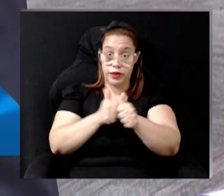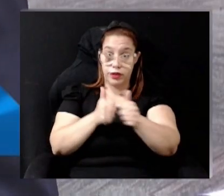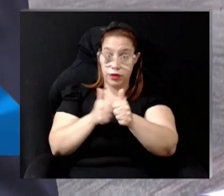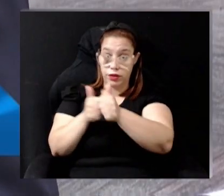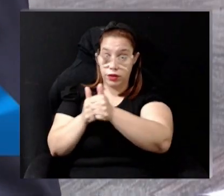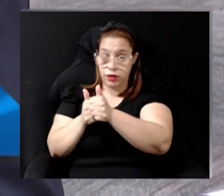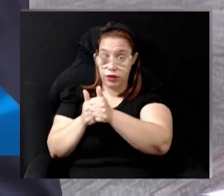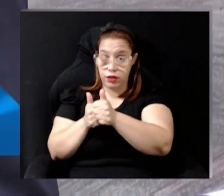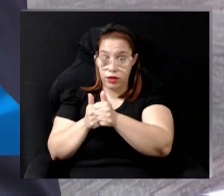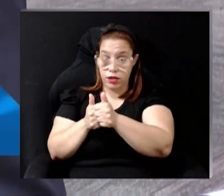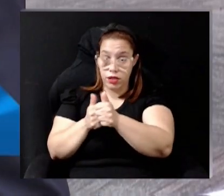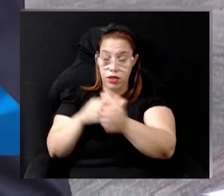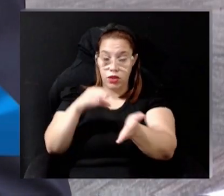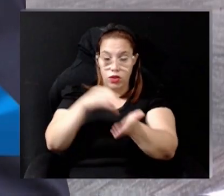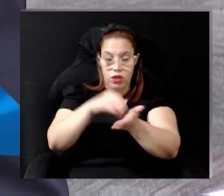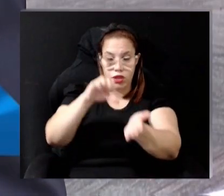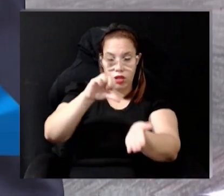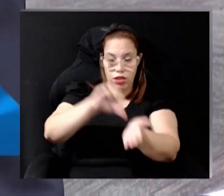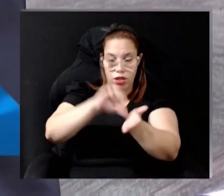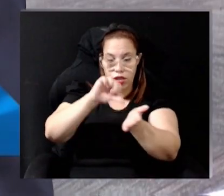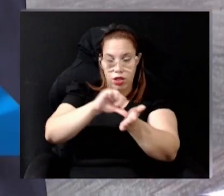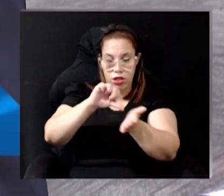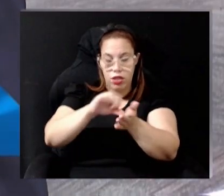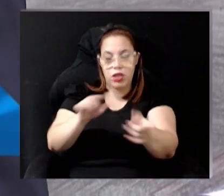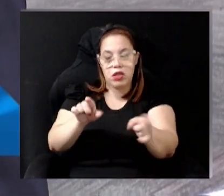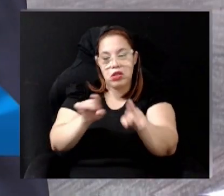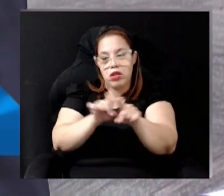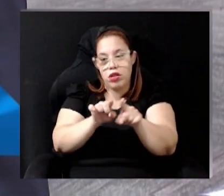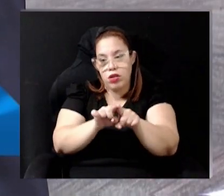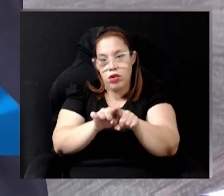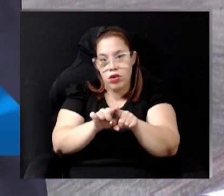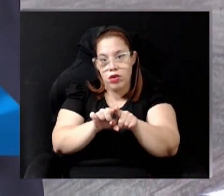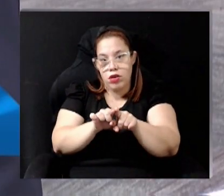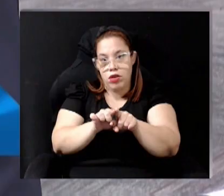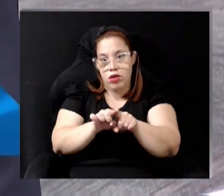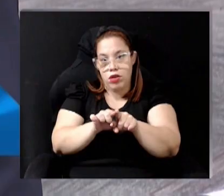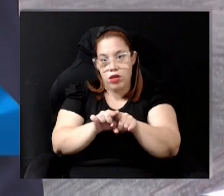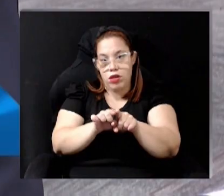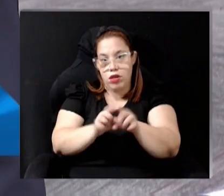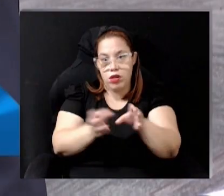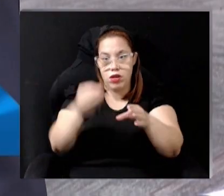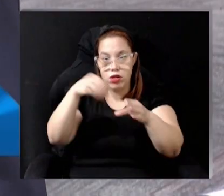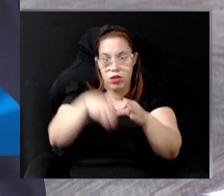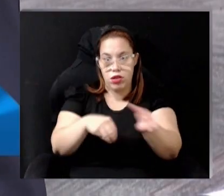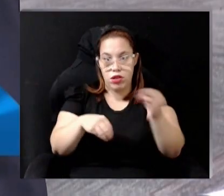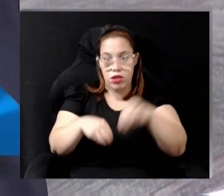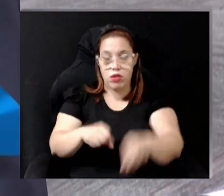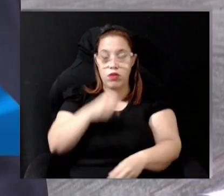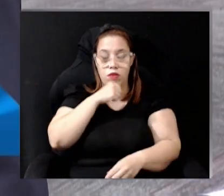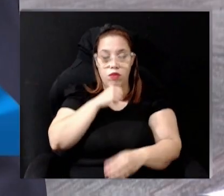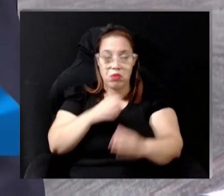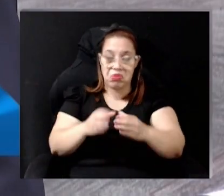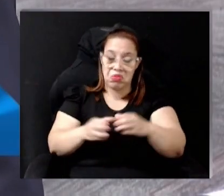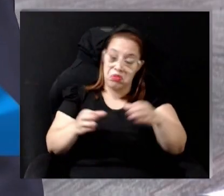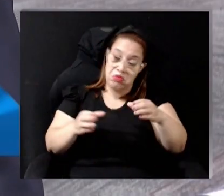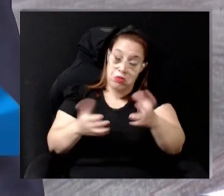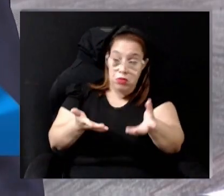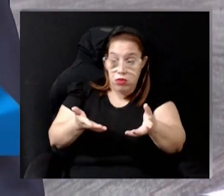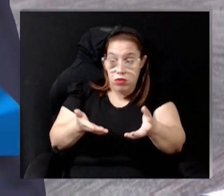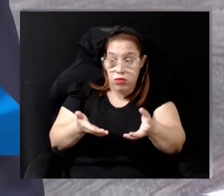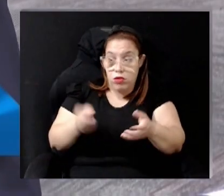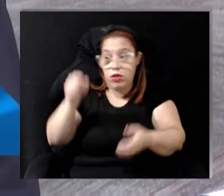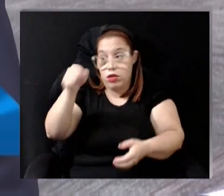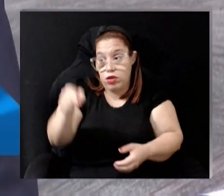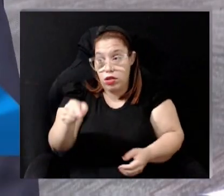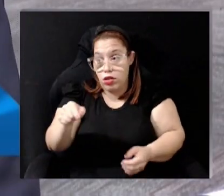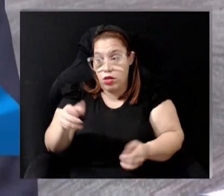centros de saúde e que tenha condição de abrigar as pessoas idosas e dar a estas pessoas mais qualidade de